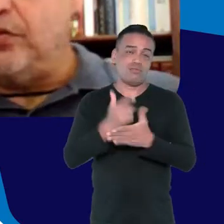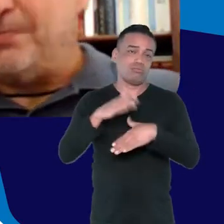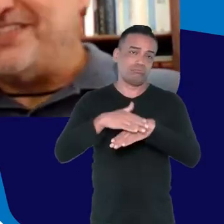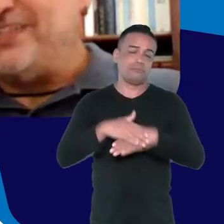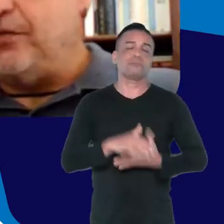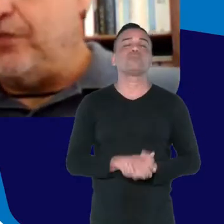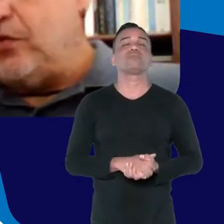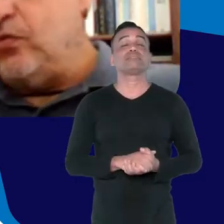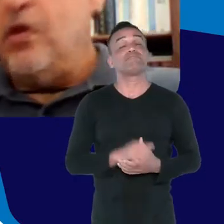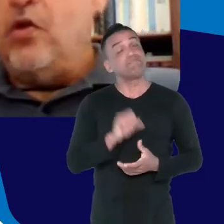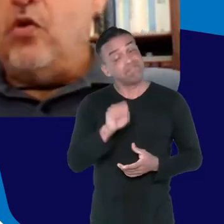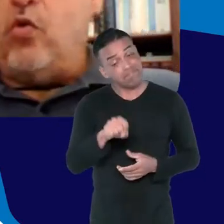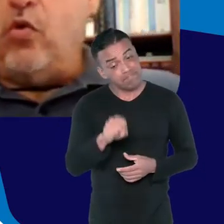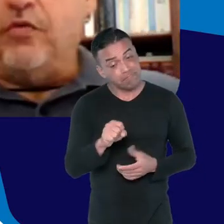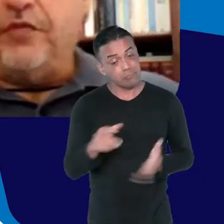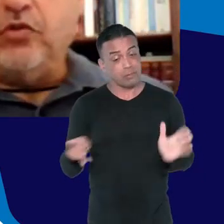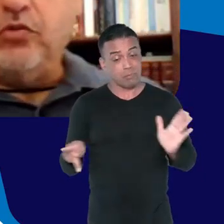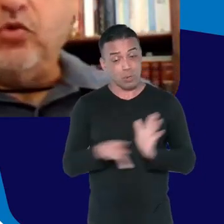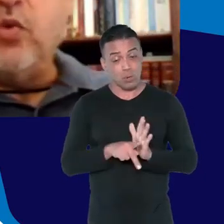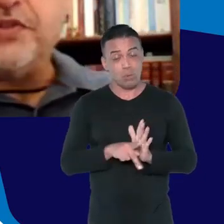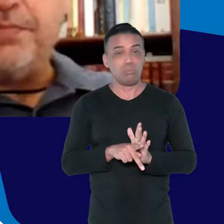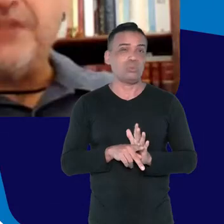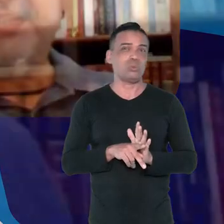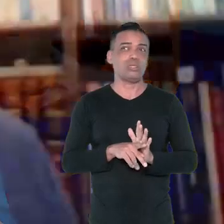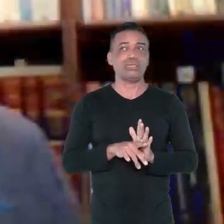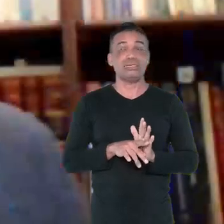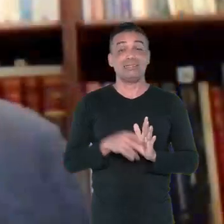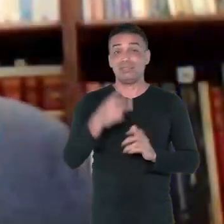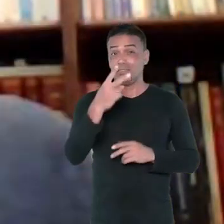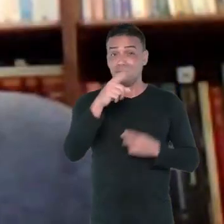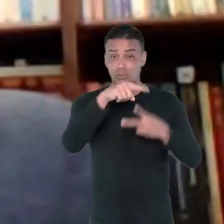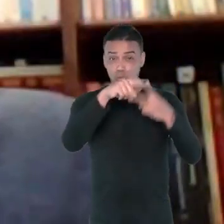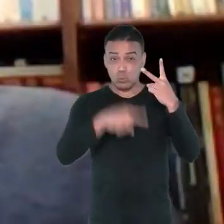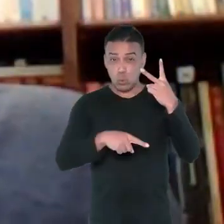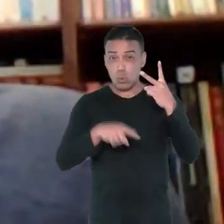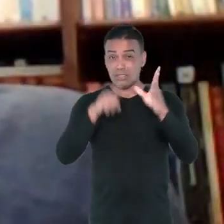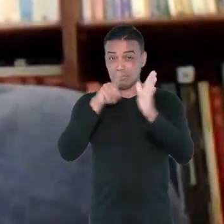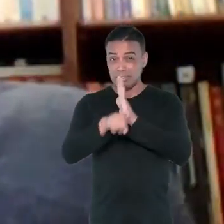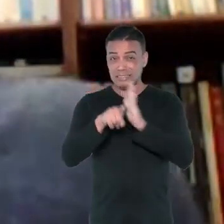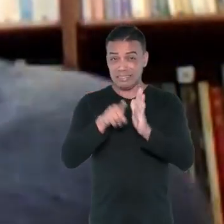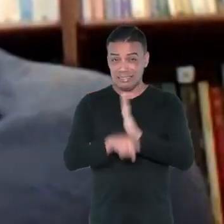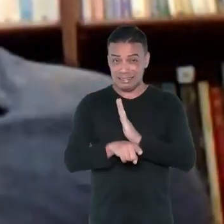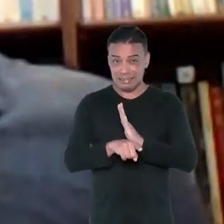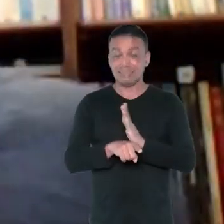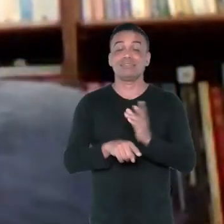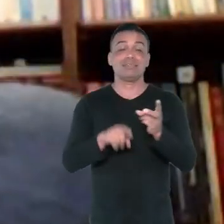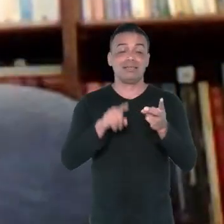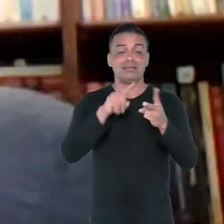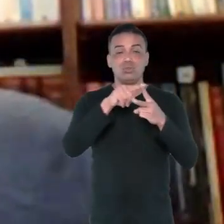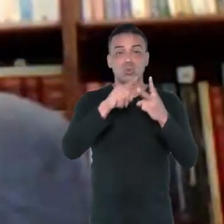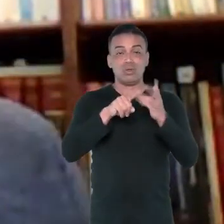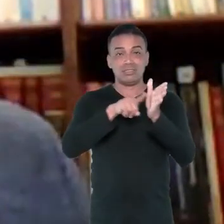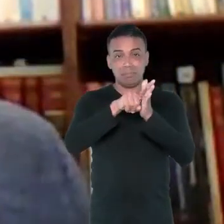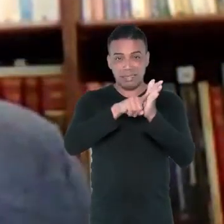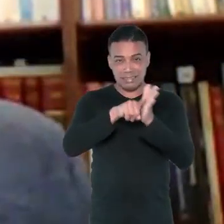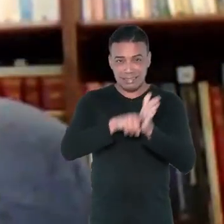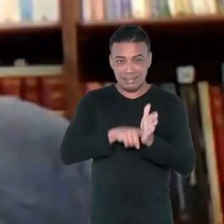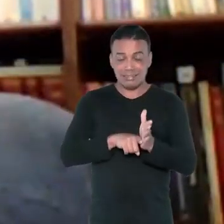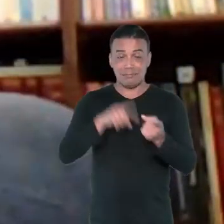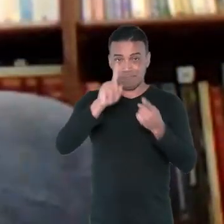caso específico, houve 2 pesquisas pontuais. A